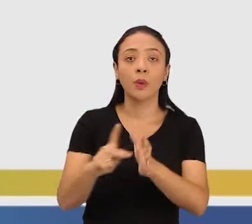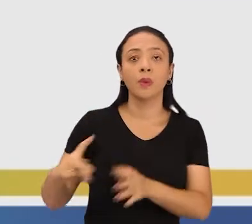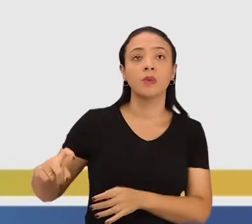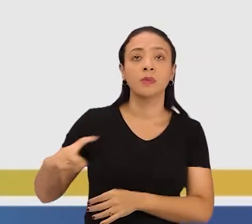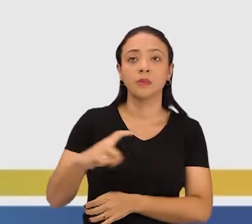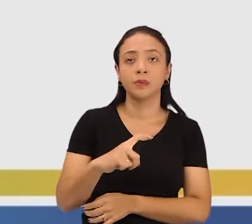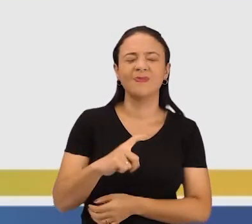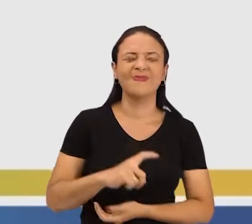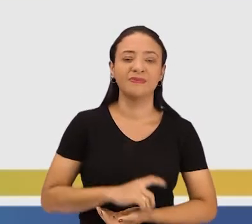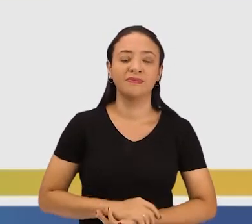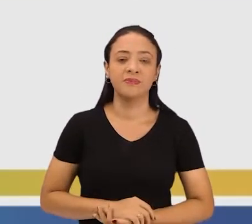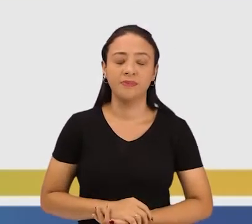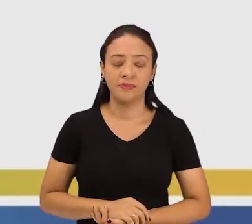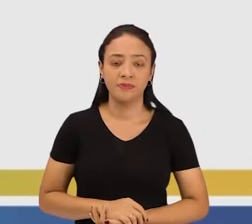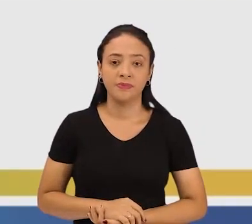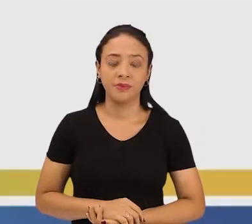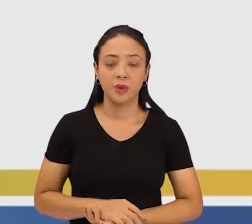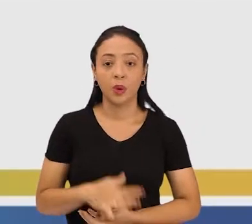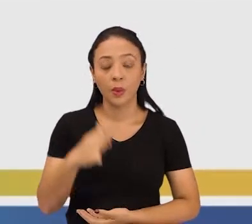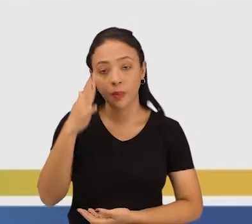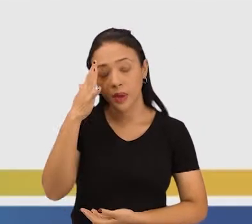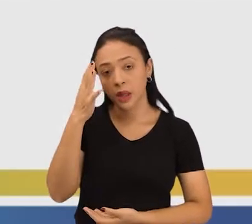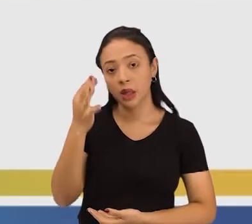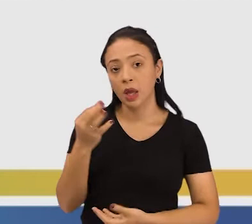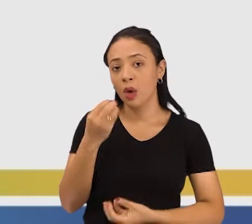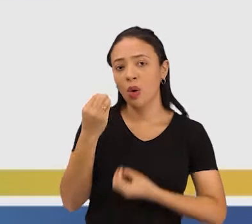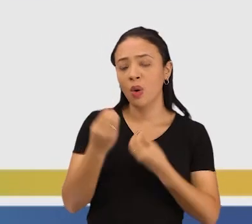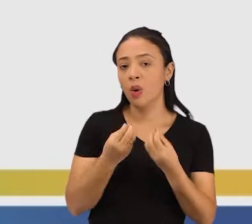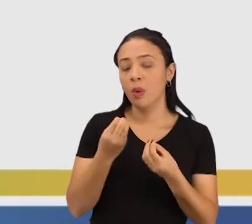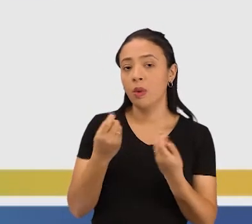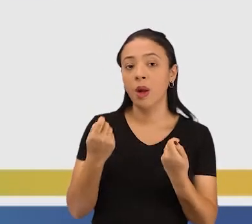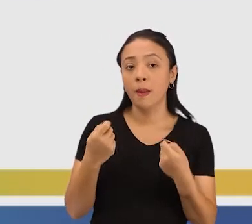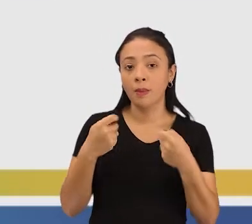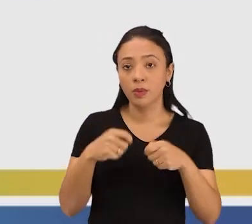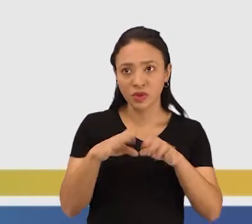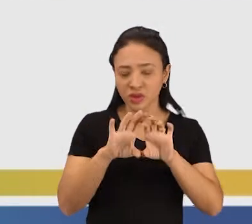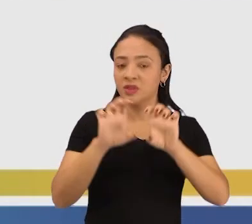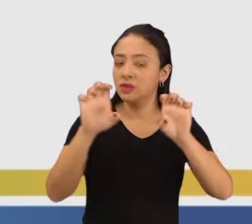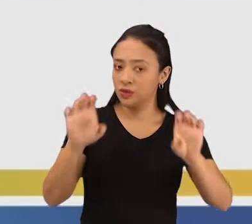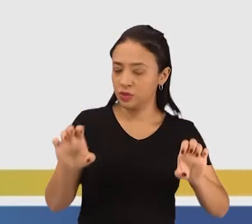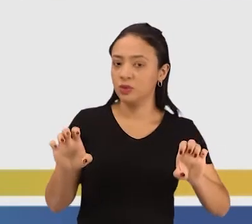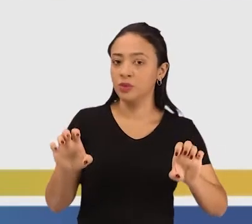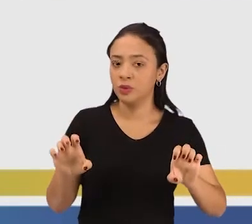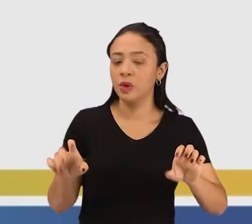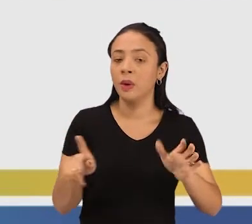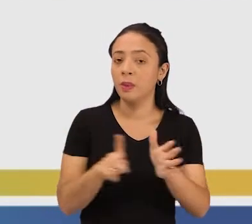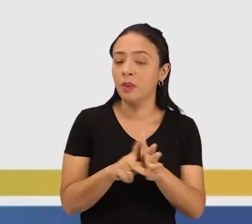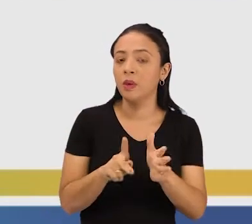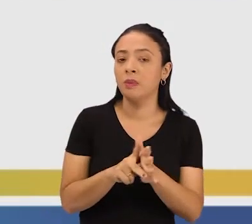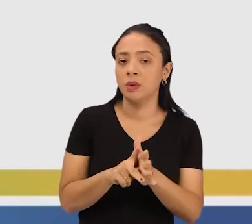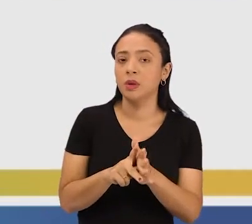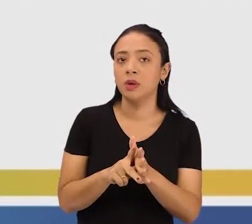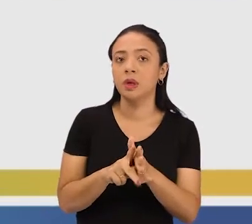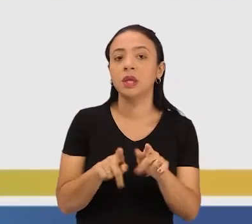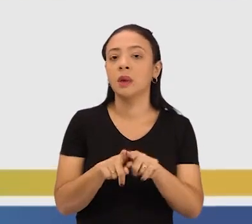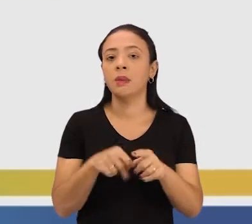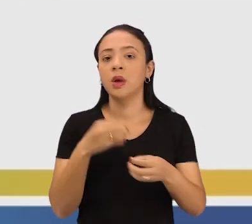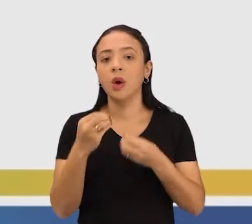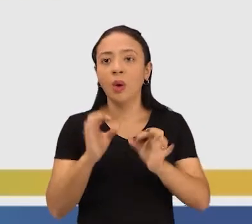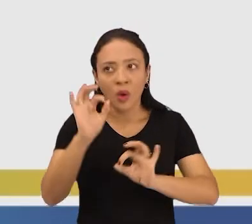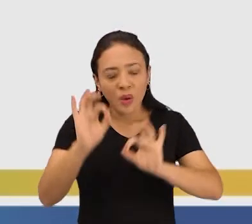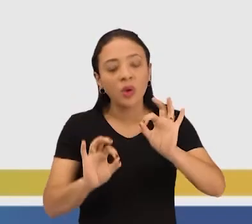bactérias, ou seja, a gente vai entender um pouquinho como é que pode ser a estrutura das bactérias, como é que elas podem